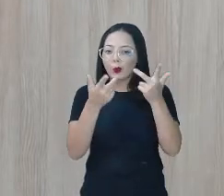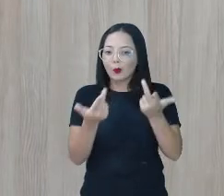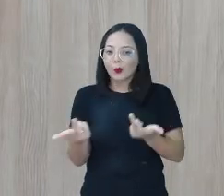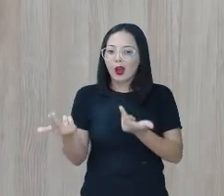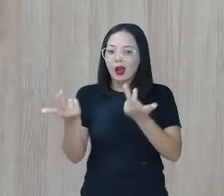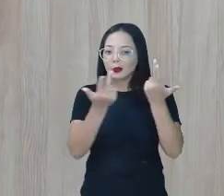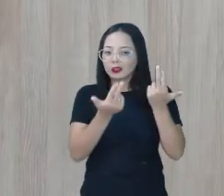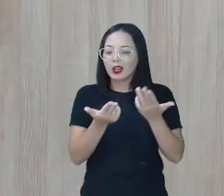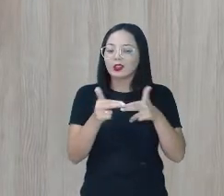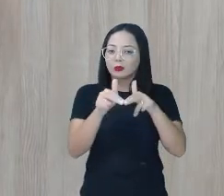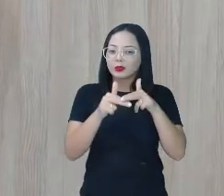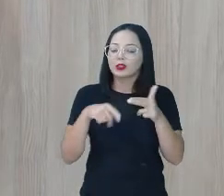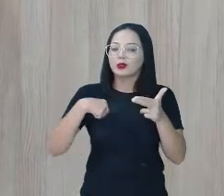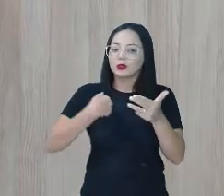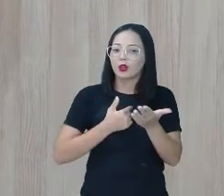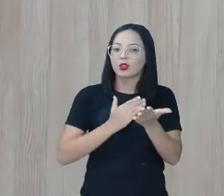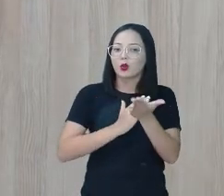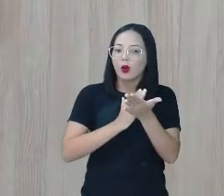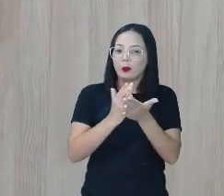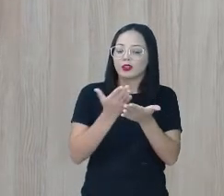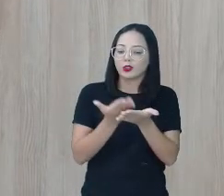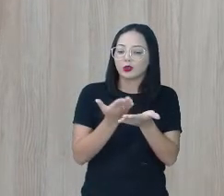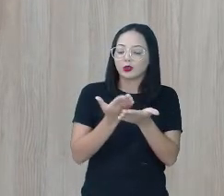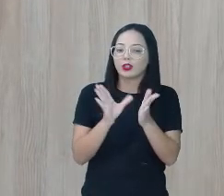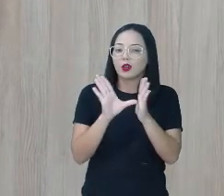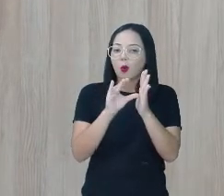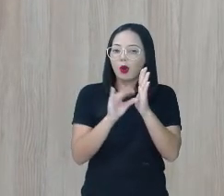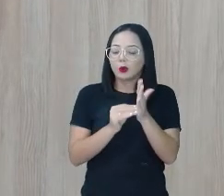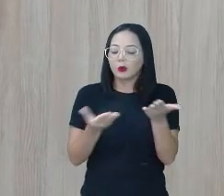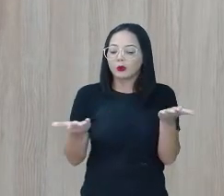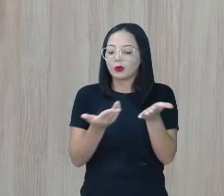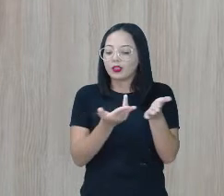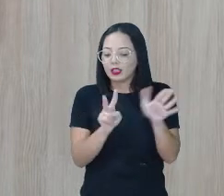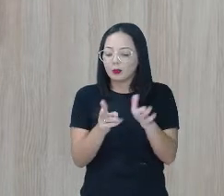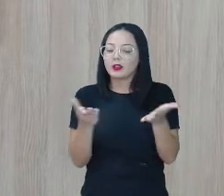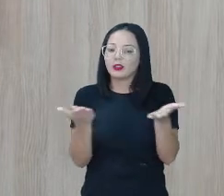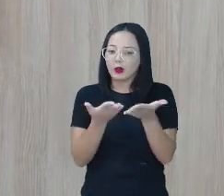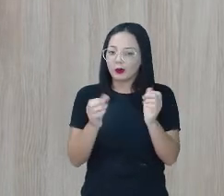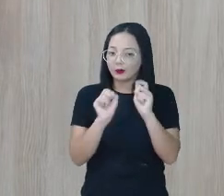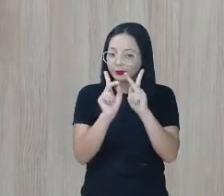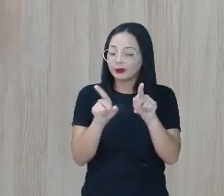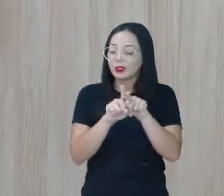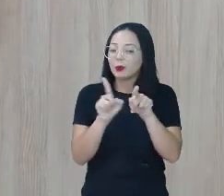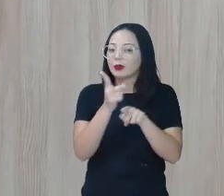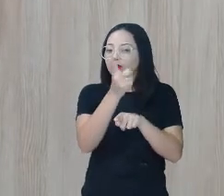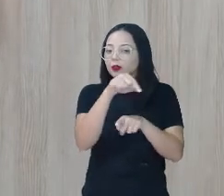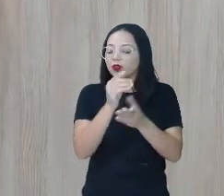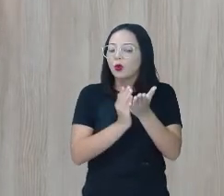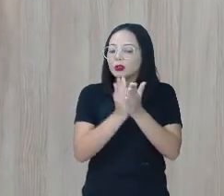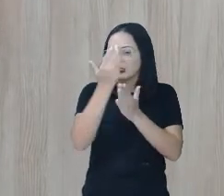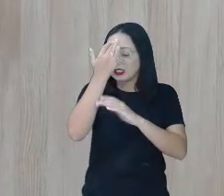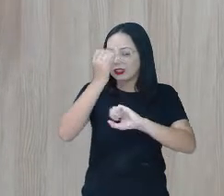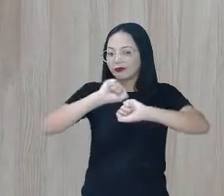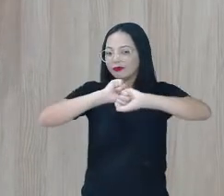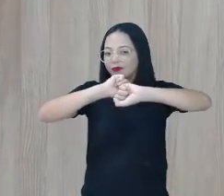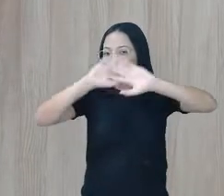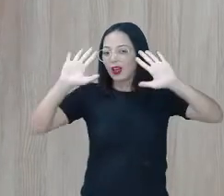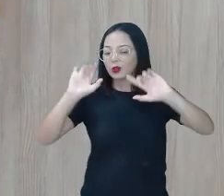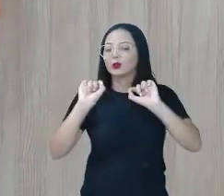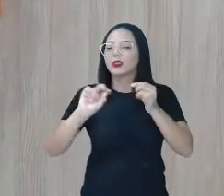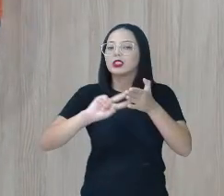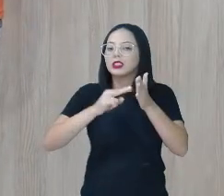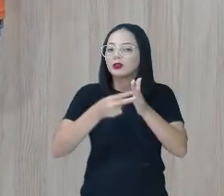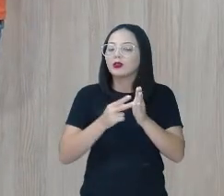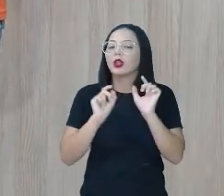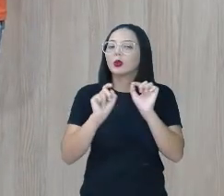gente vai começar a estudar o assunto dessa trilha dessa semana, certo? E aí você vai começar a ter um entendimento do que é que a